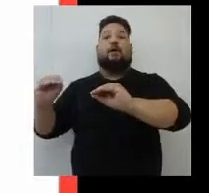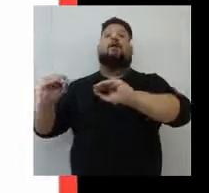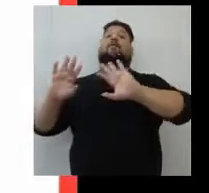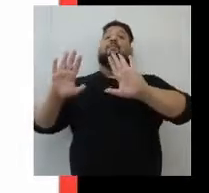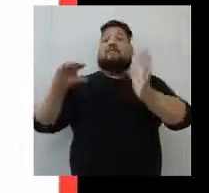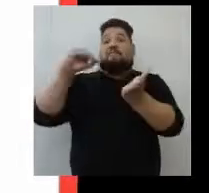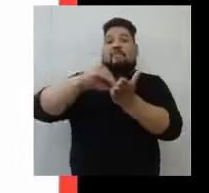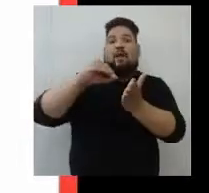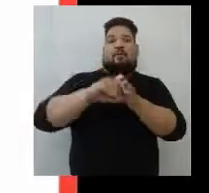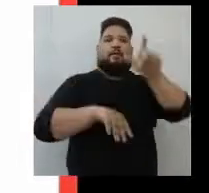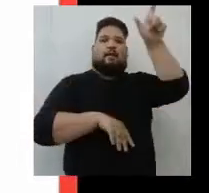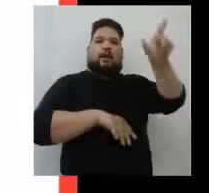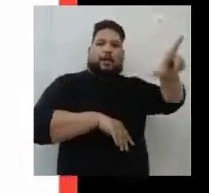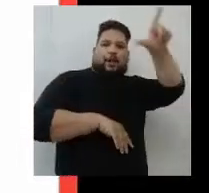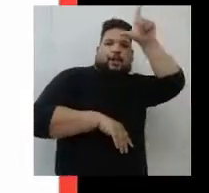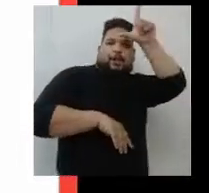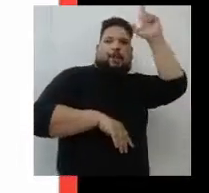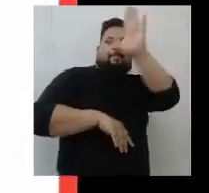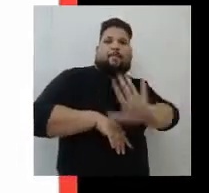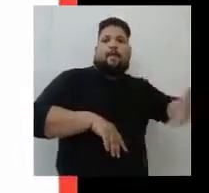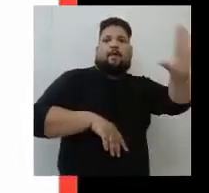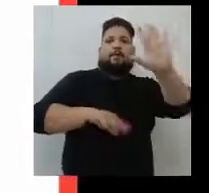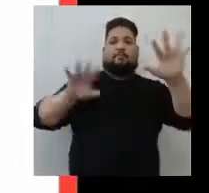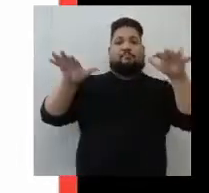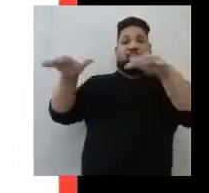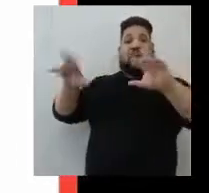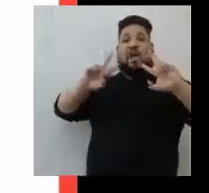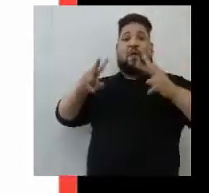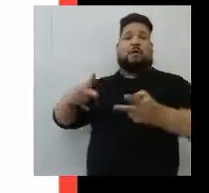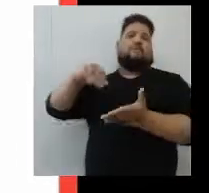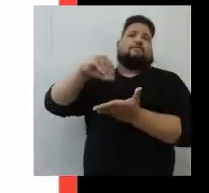reconhecimento do líder da nação. Corta para mim.